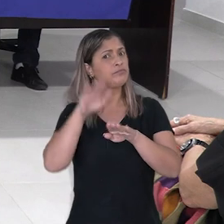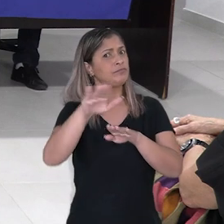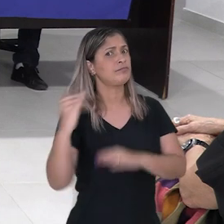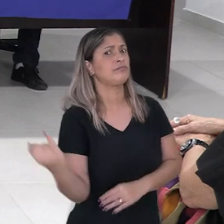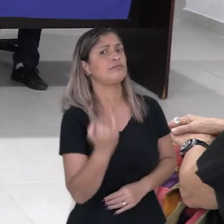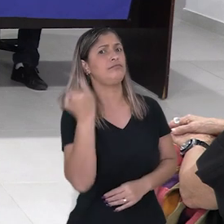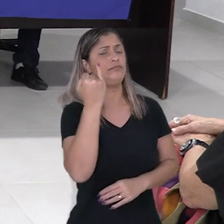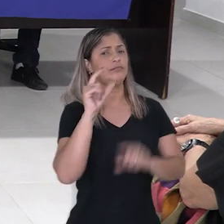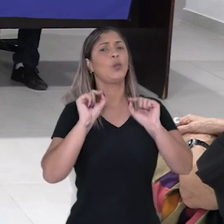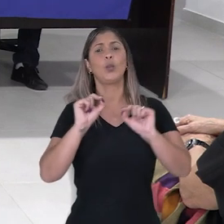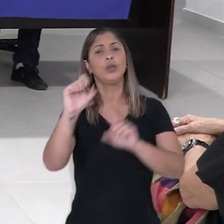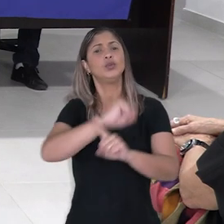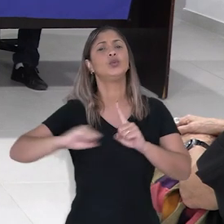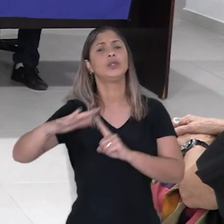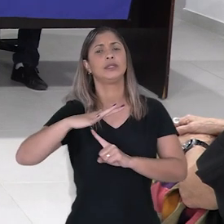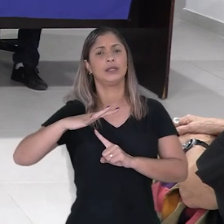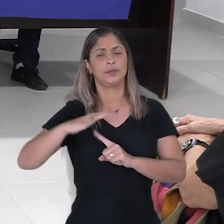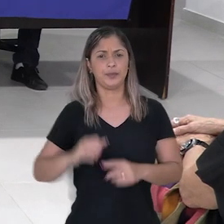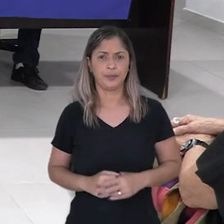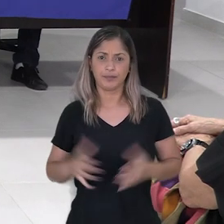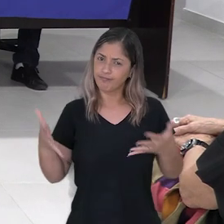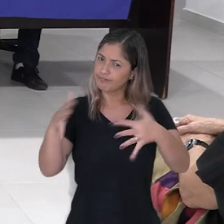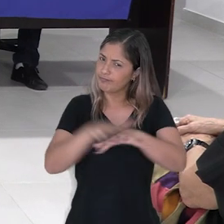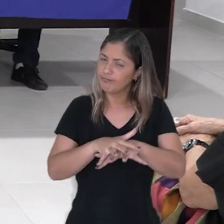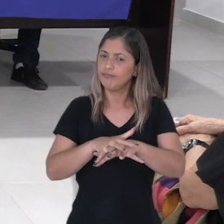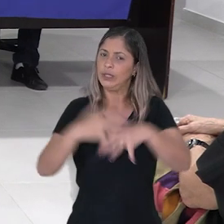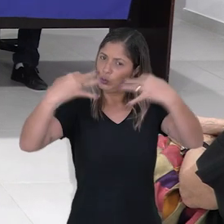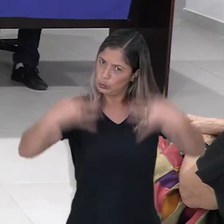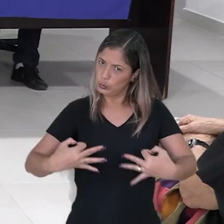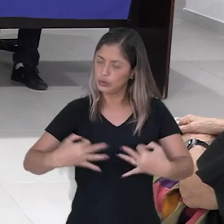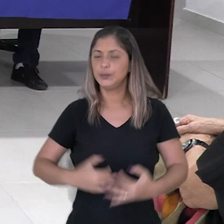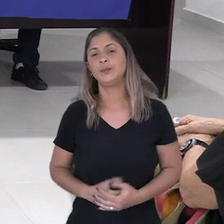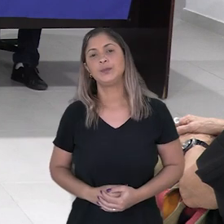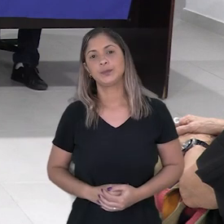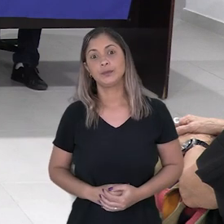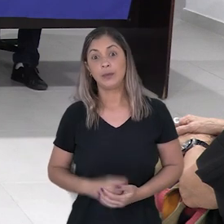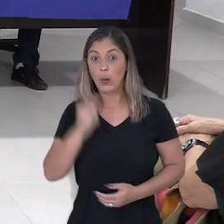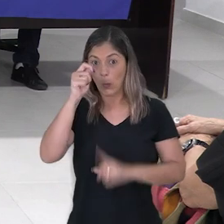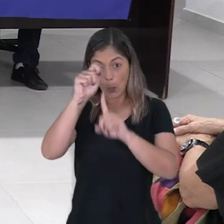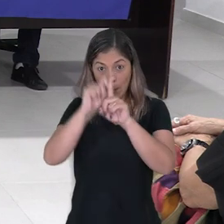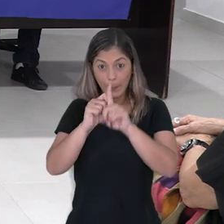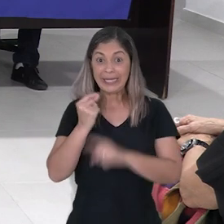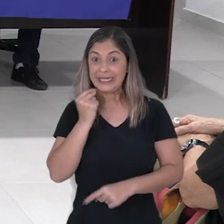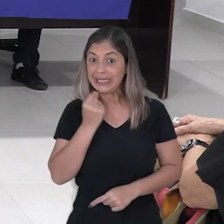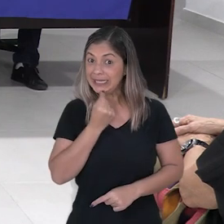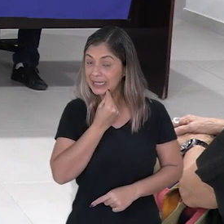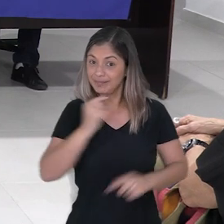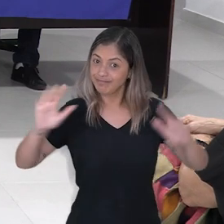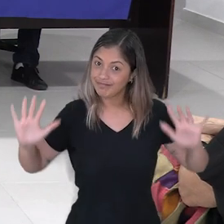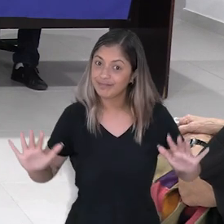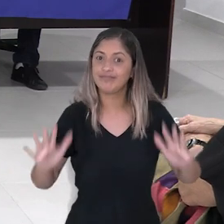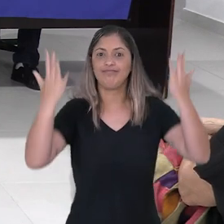importante, né, em direção a uma sociedade mais inclusiva e justa, né? o mês de setembro, né, quando a gente